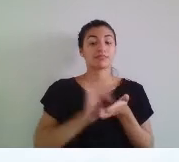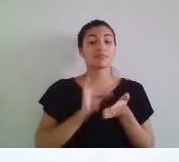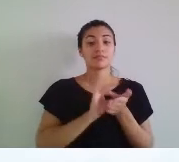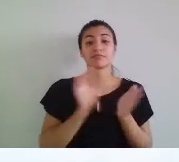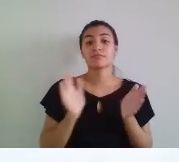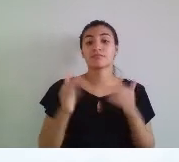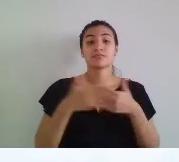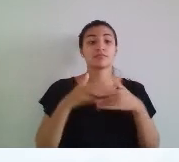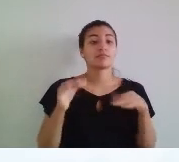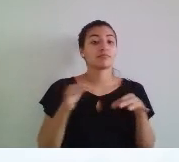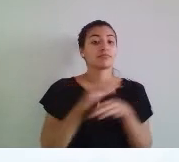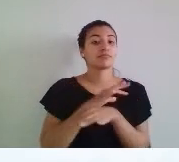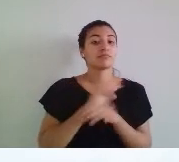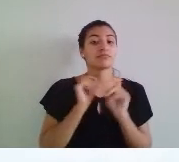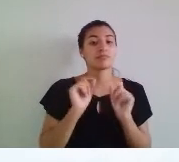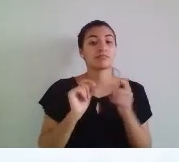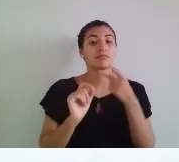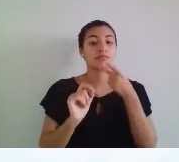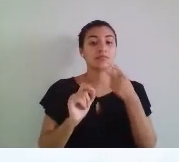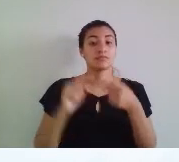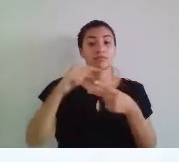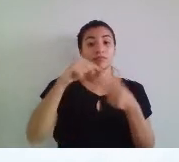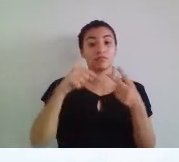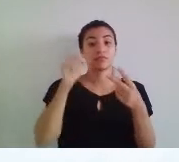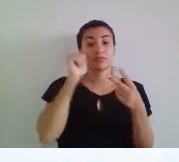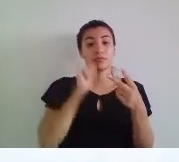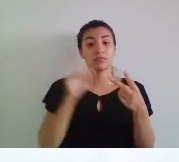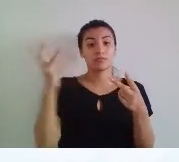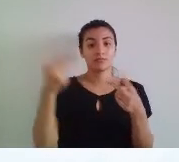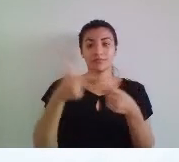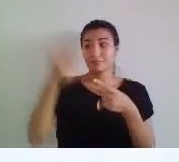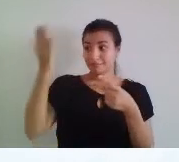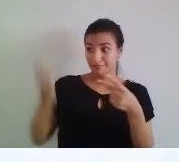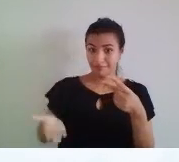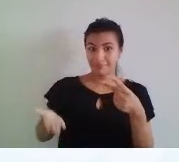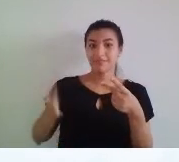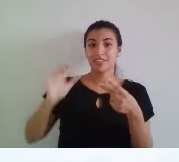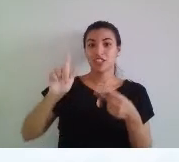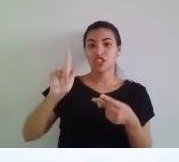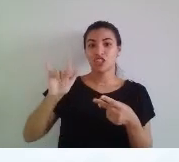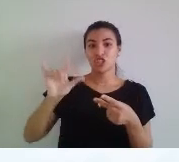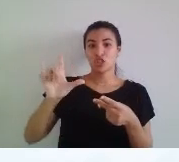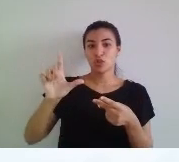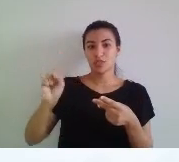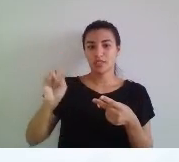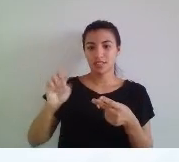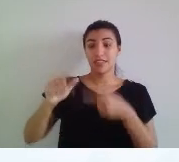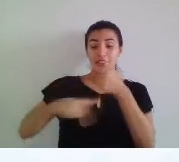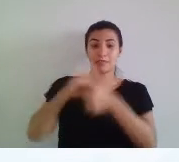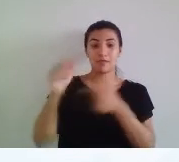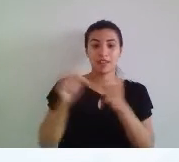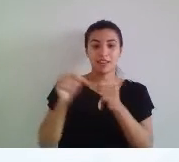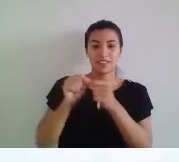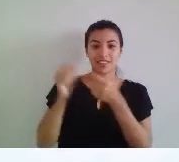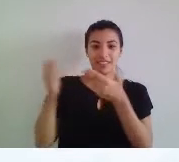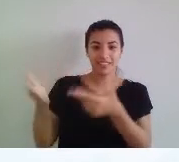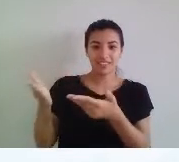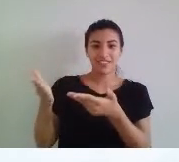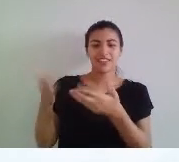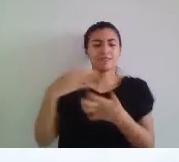fechar, falar de duas mulheres incríveis. Uma é você, pelo trabalho que você faz, pela tua